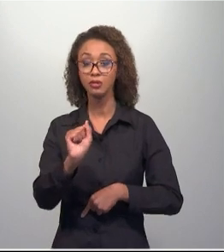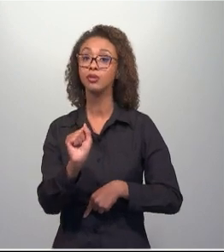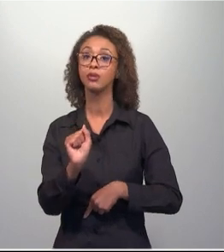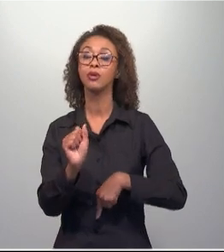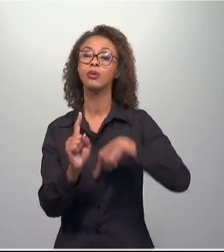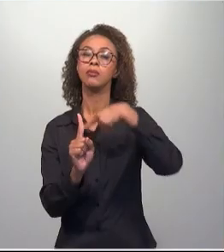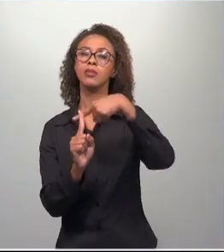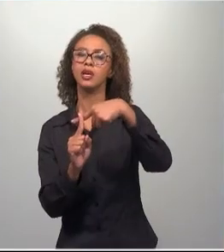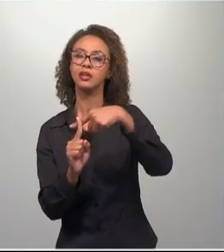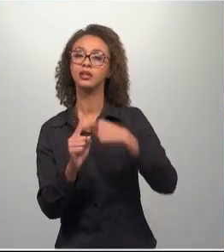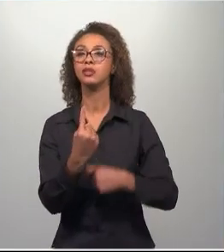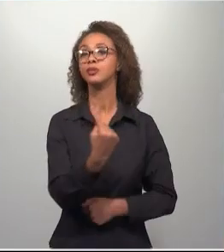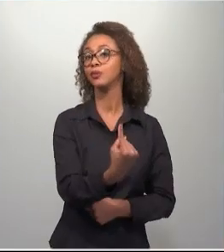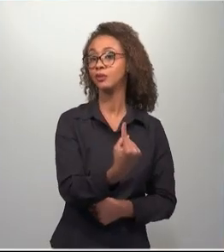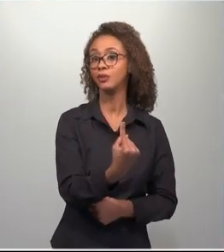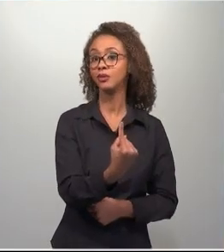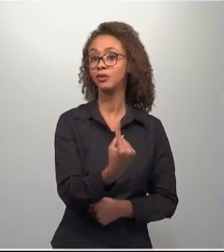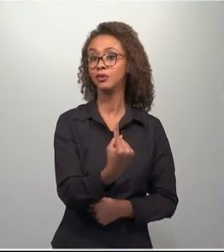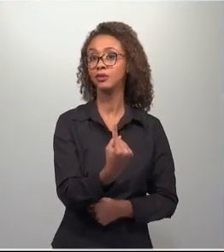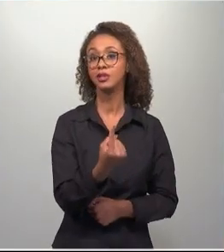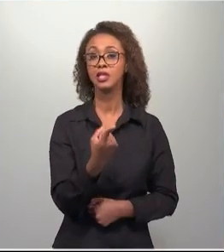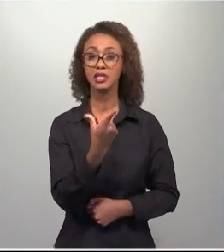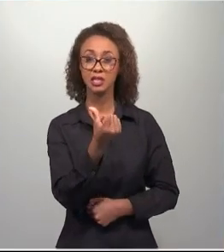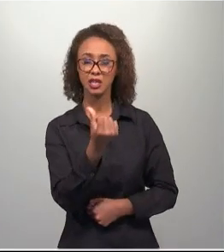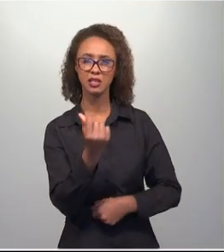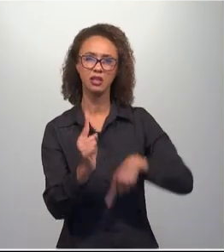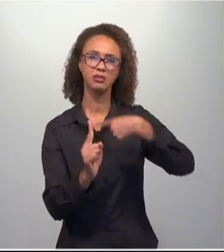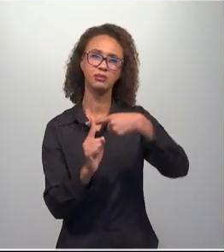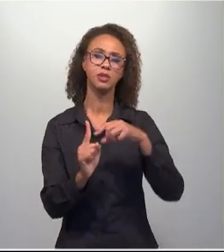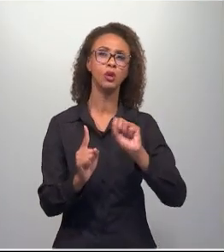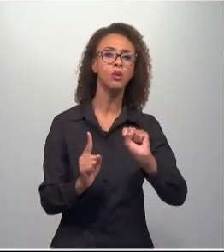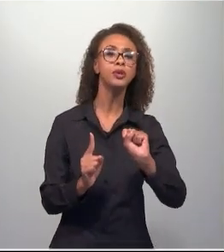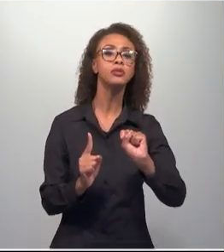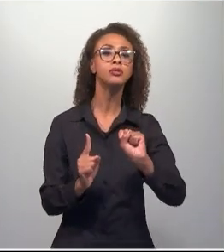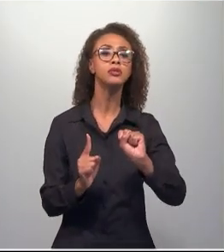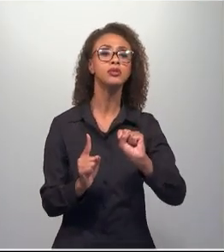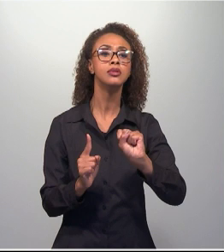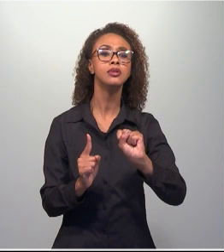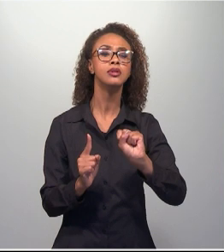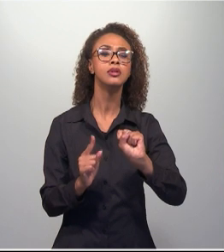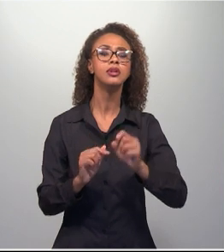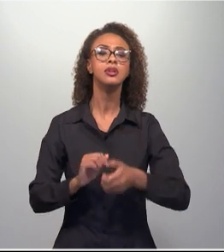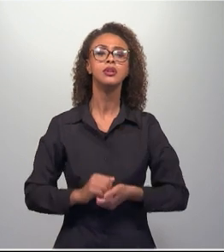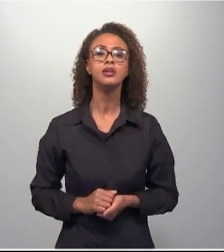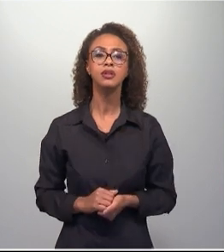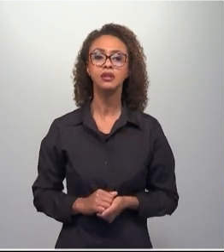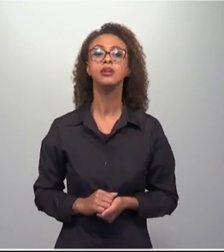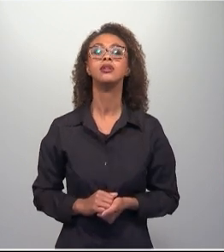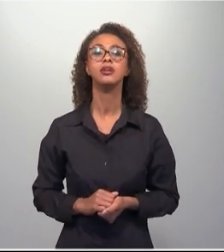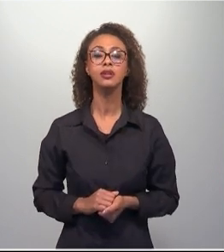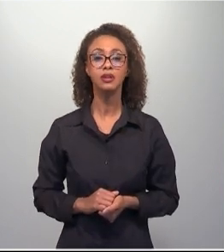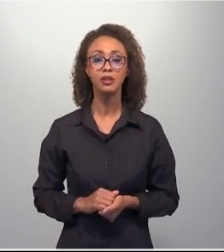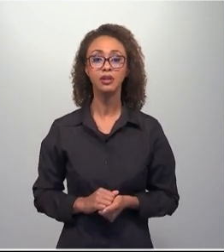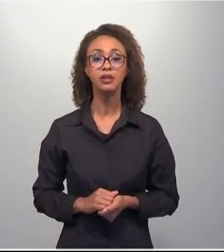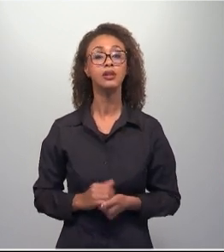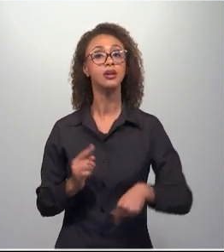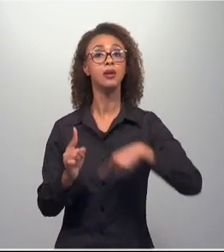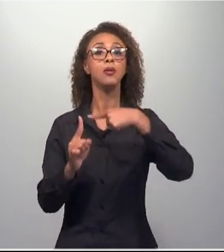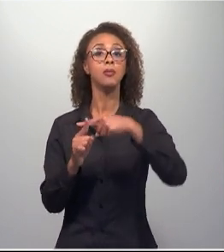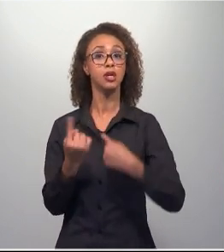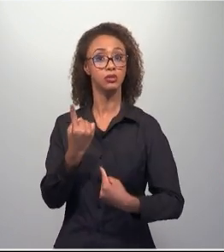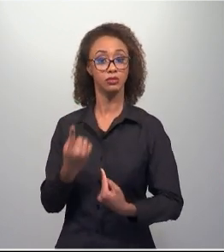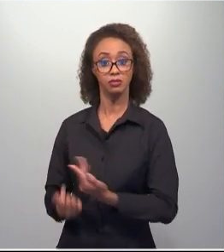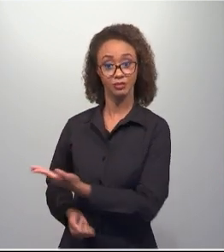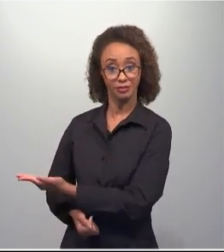mais 106 mais oito mais 8 mais um e